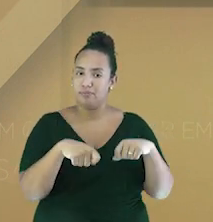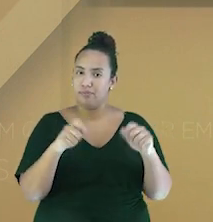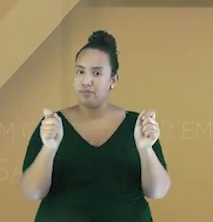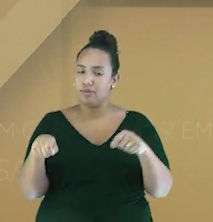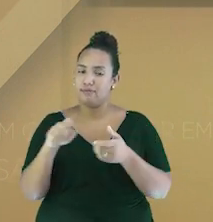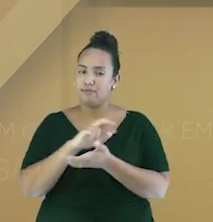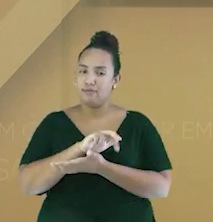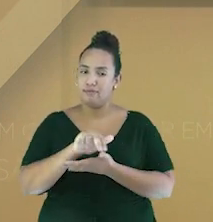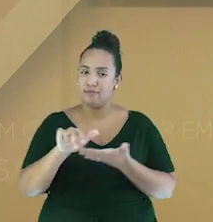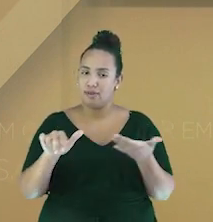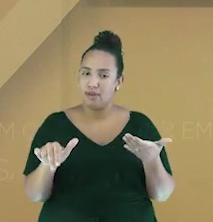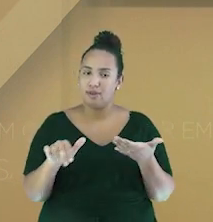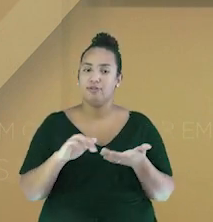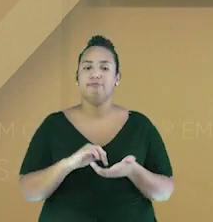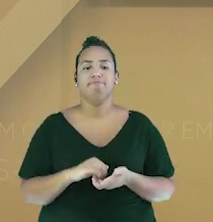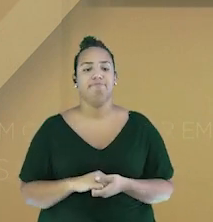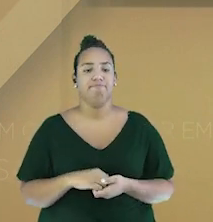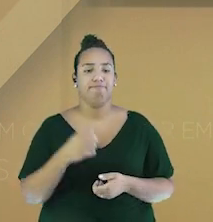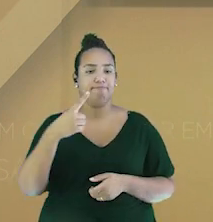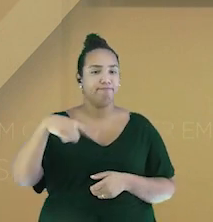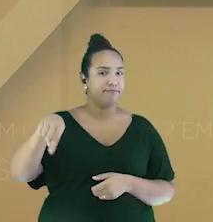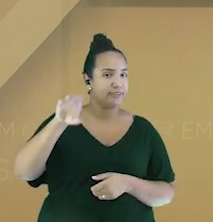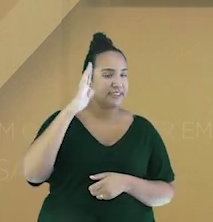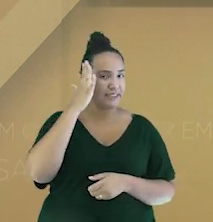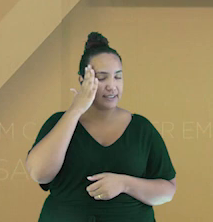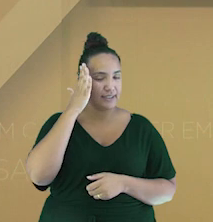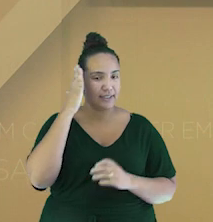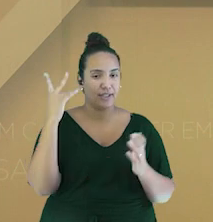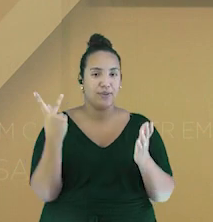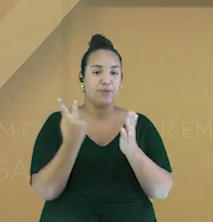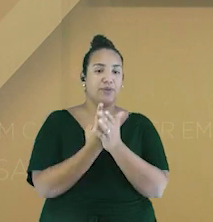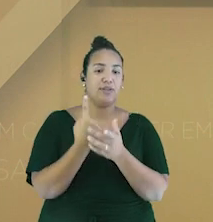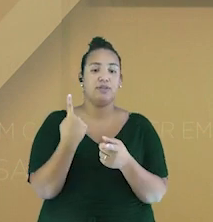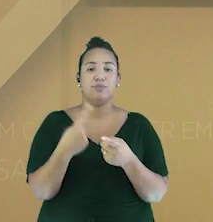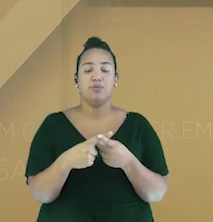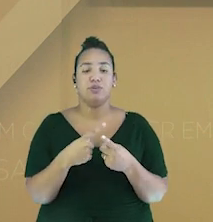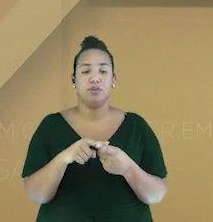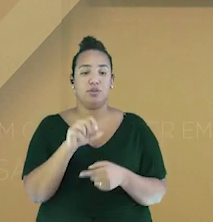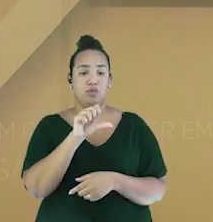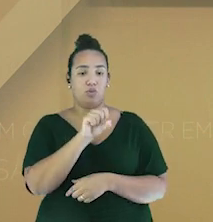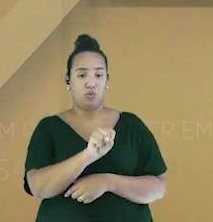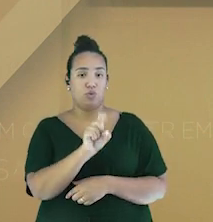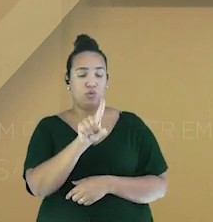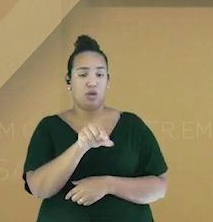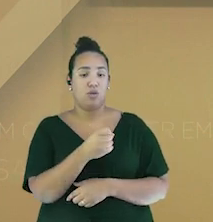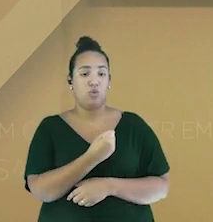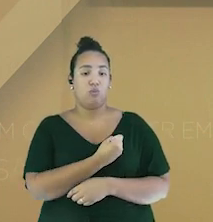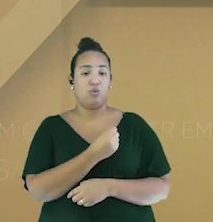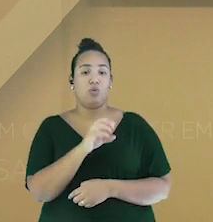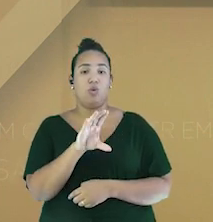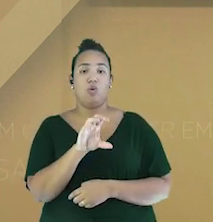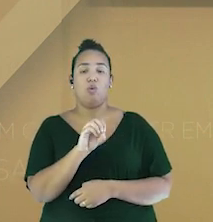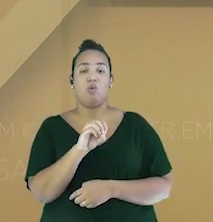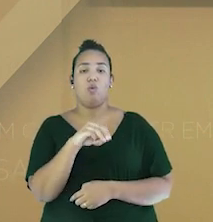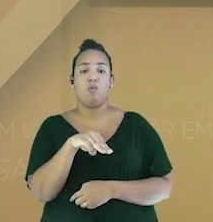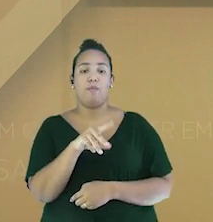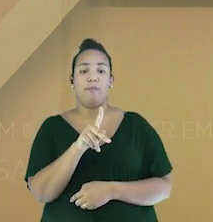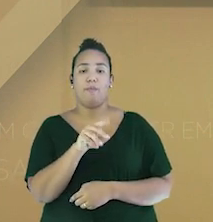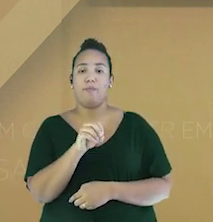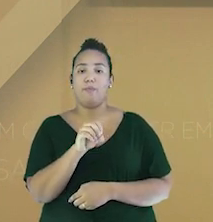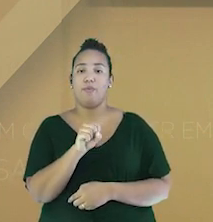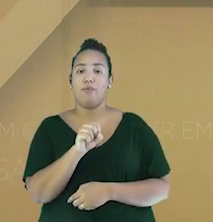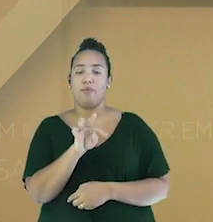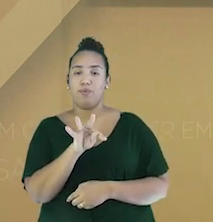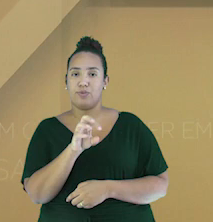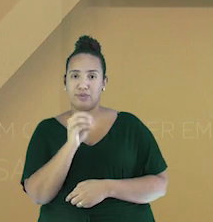as balas? Sabia que isso só acontece porque o 8 é um número composto? Não? Então fique ligado